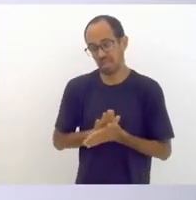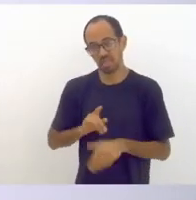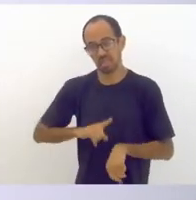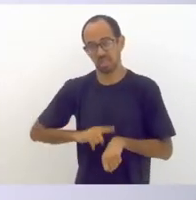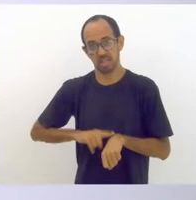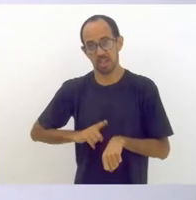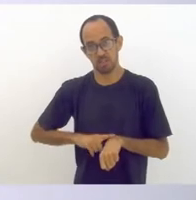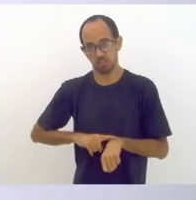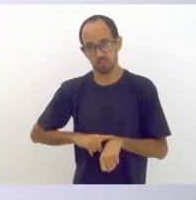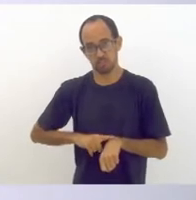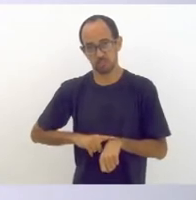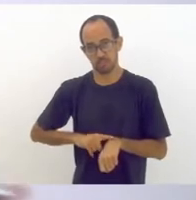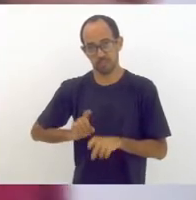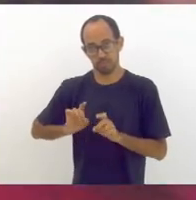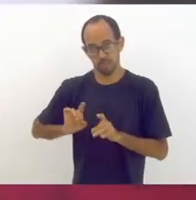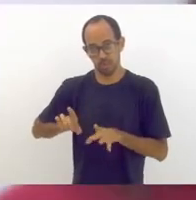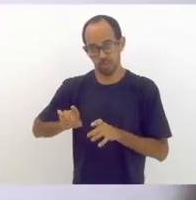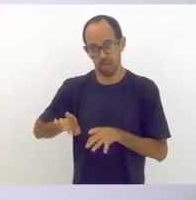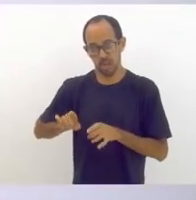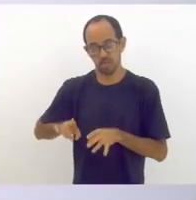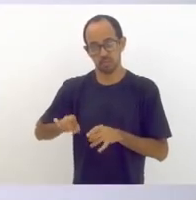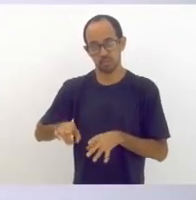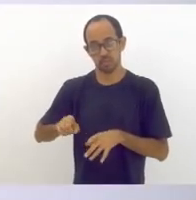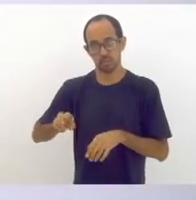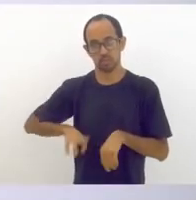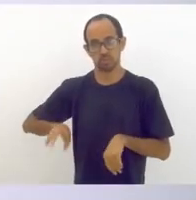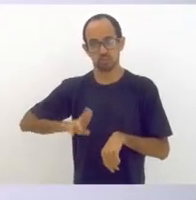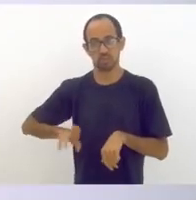nas abandonadas, que estão sendo, inclusive, usadas